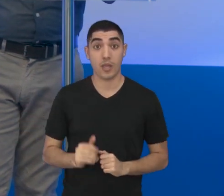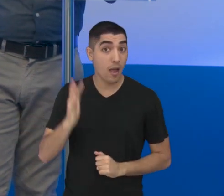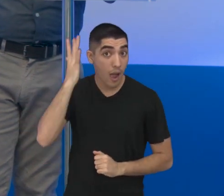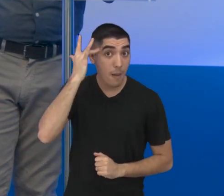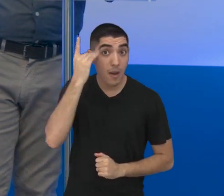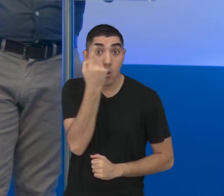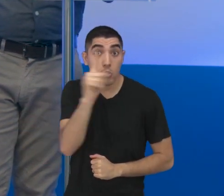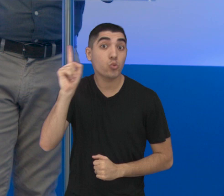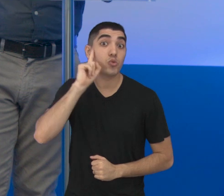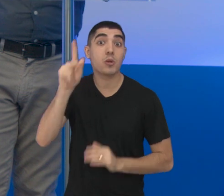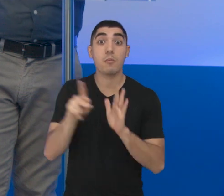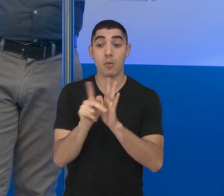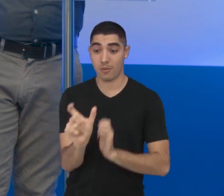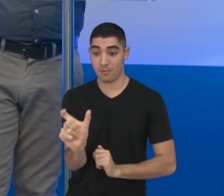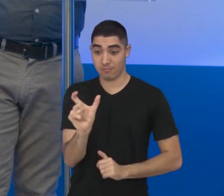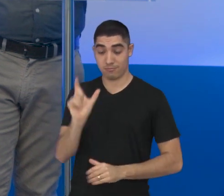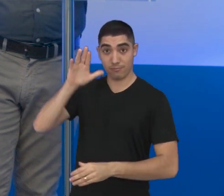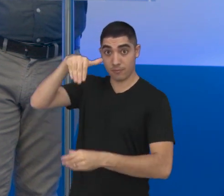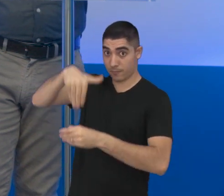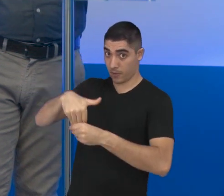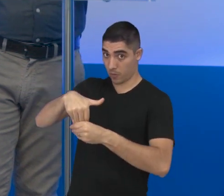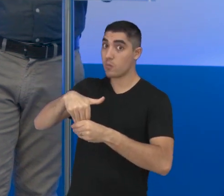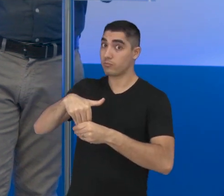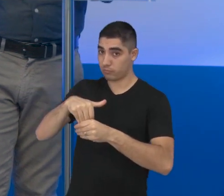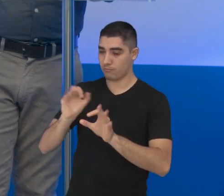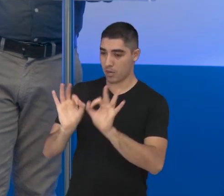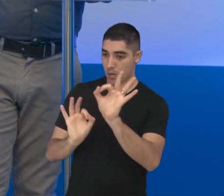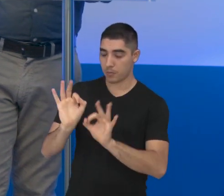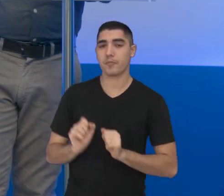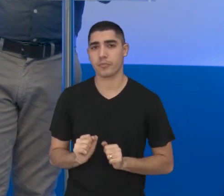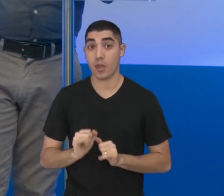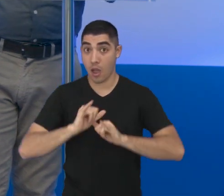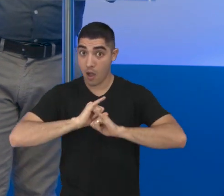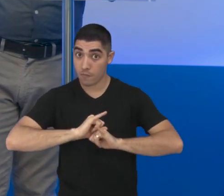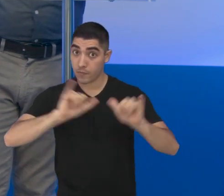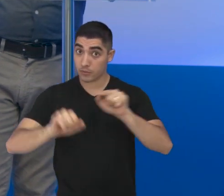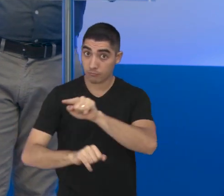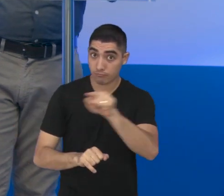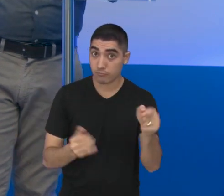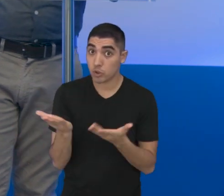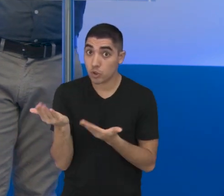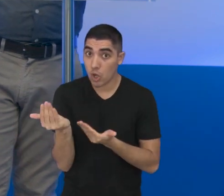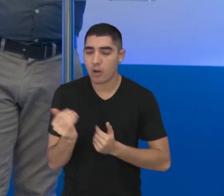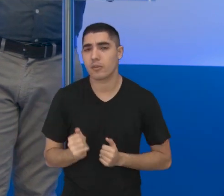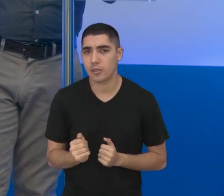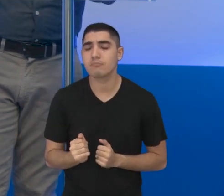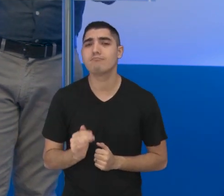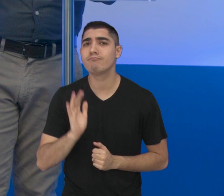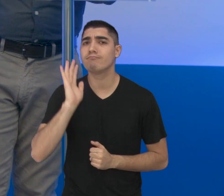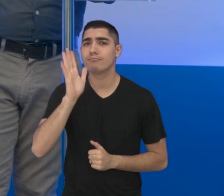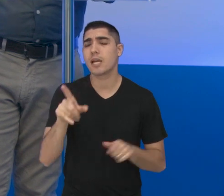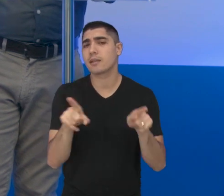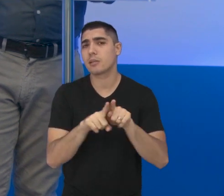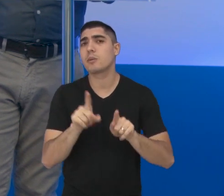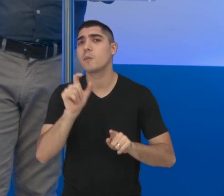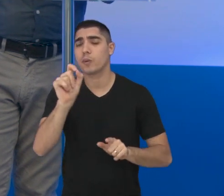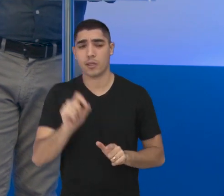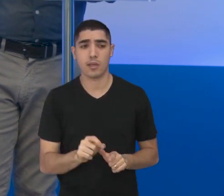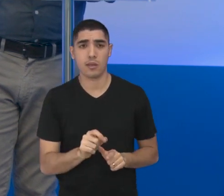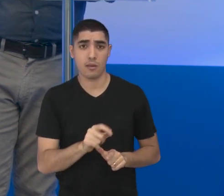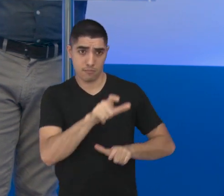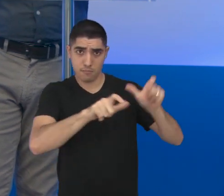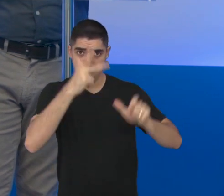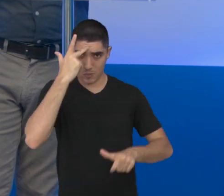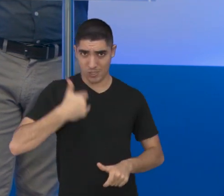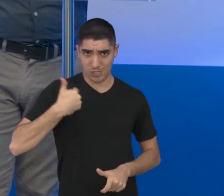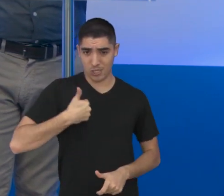tirar o primeiro título ou regularizar pendências eleitorais. Temos um recado para os jovens. Falando em jovens, aumentou o número de